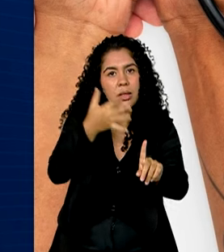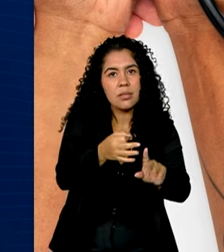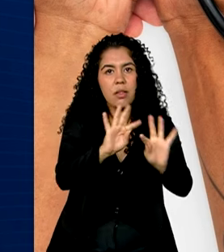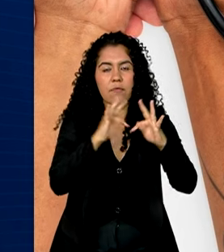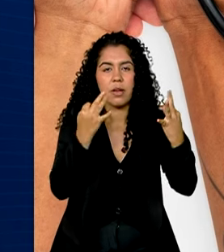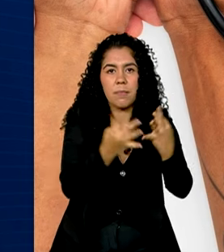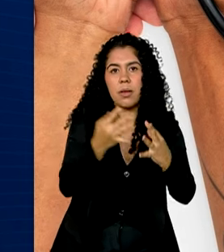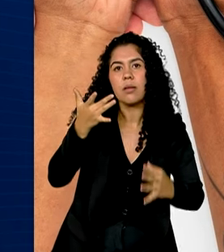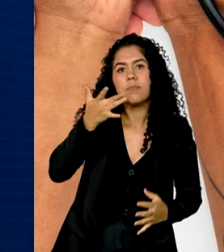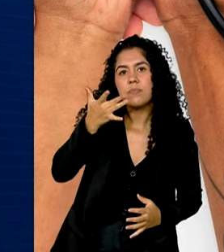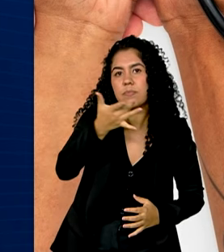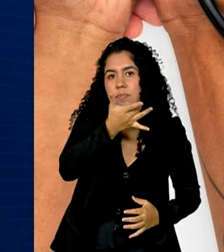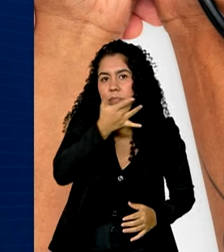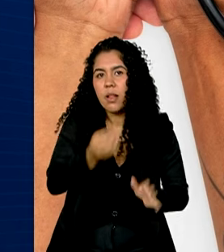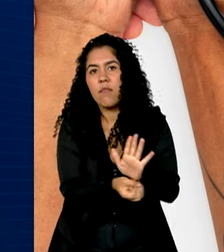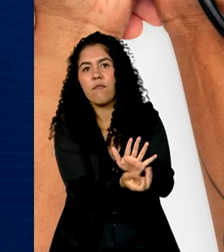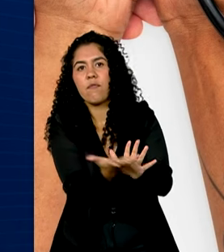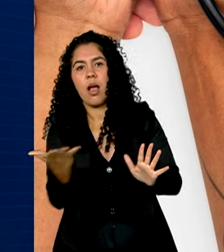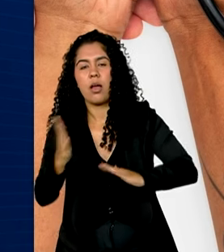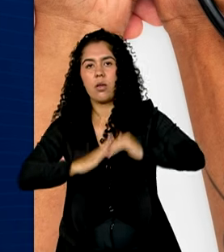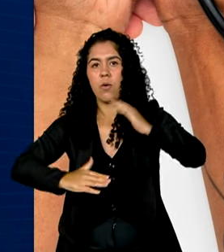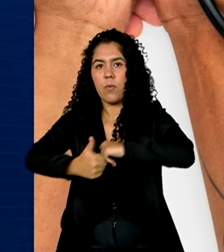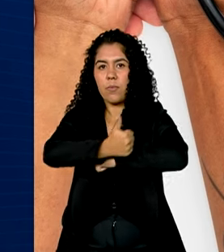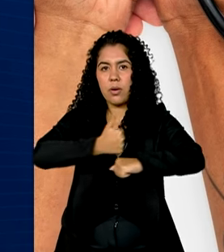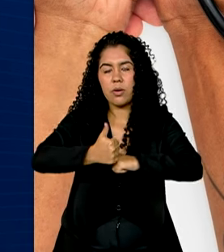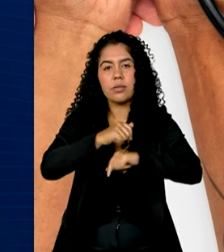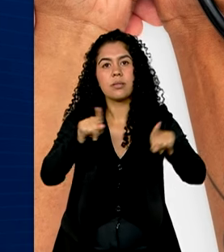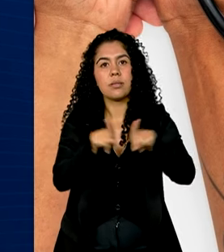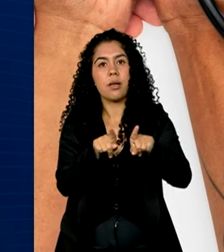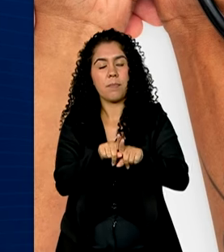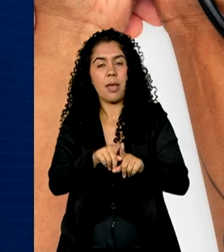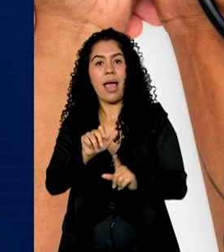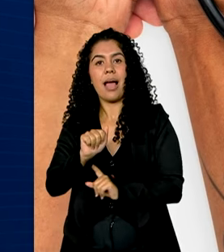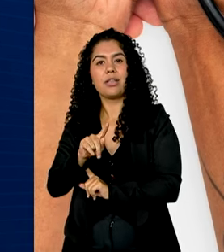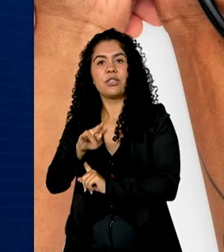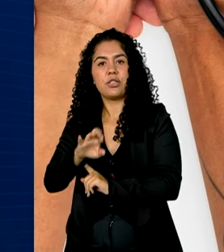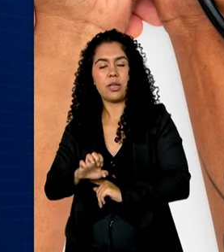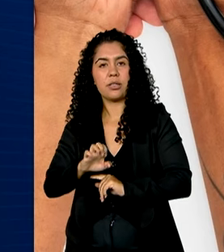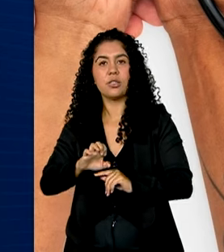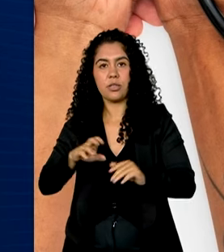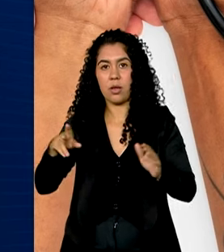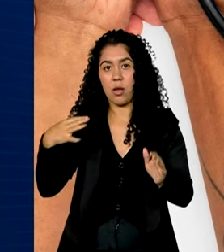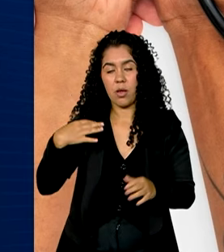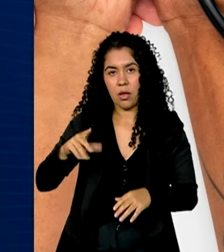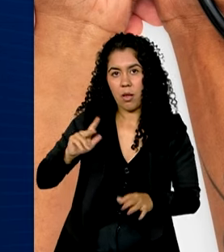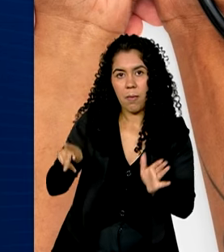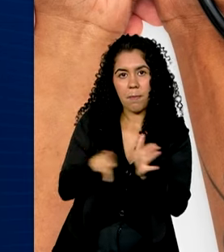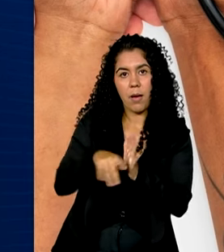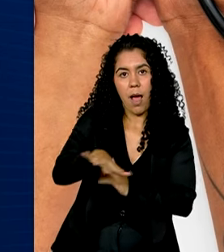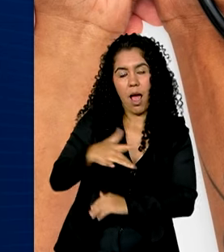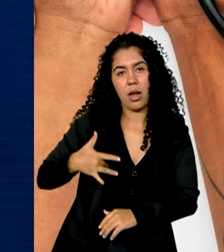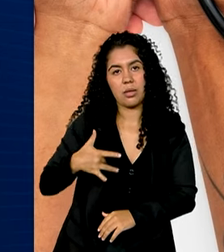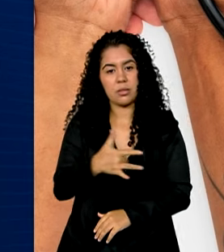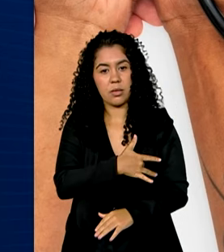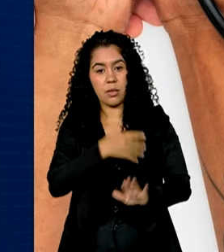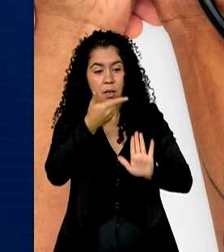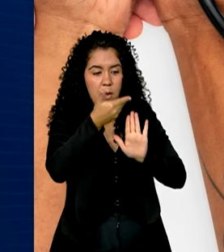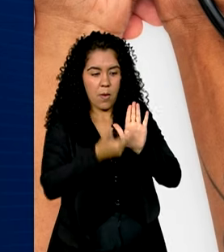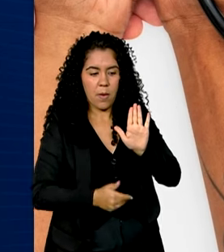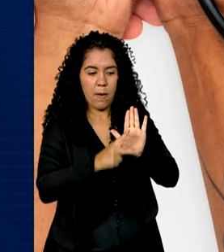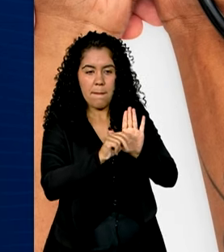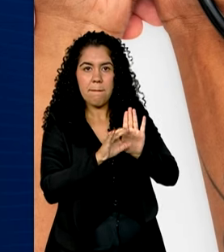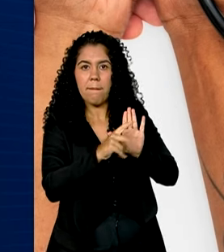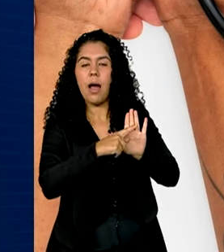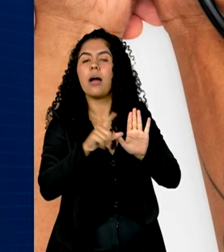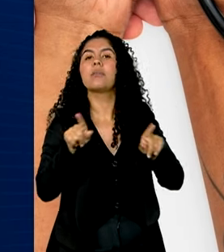bucal, multiprofissionais e de agentes comunitários de saúde. O novo PAC também prevê a entrega de 350